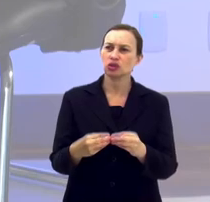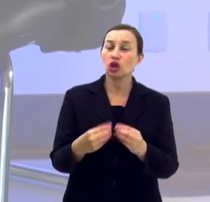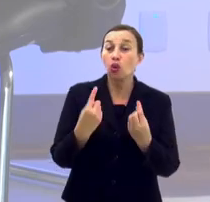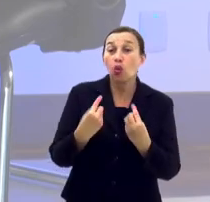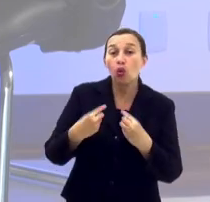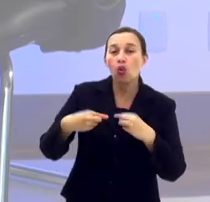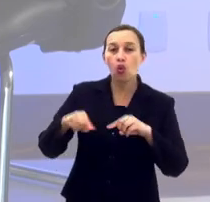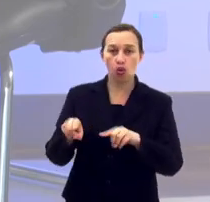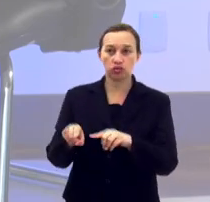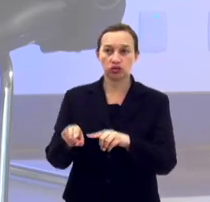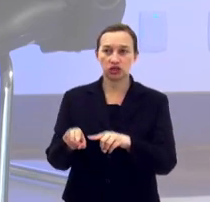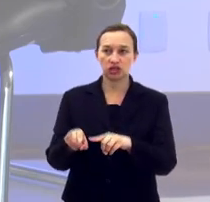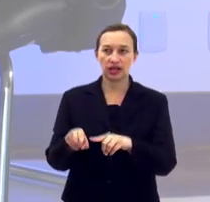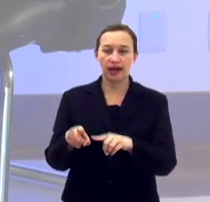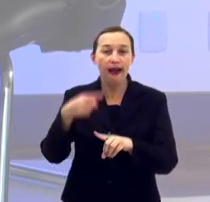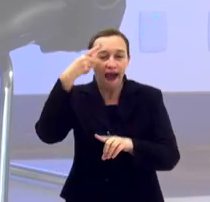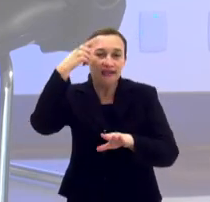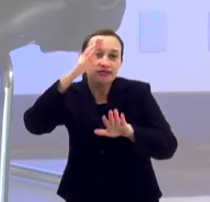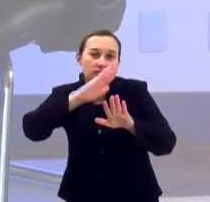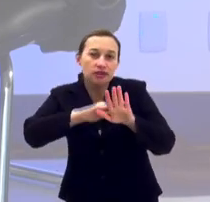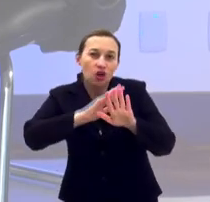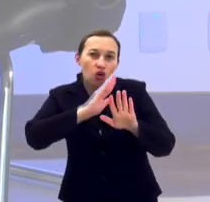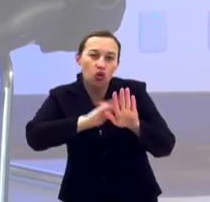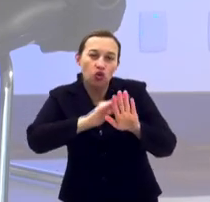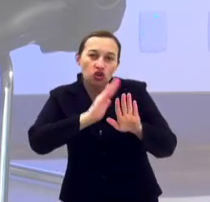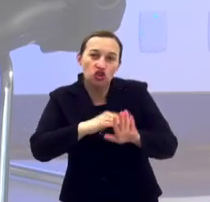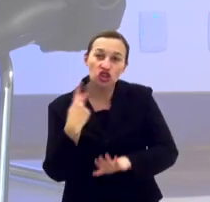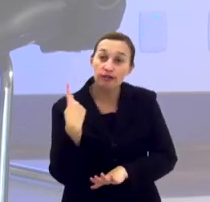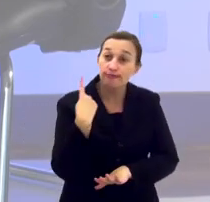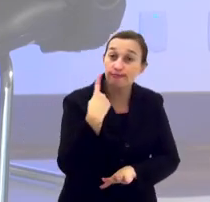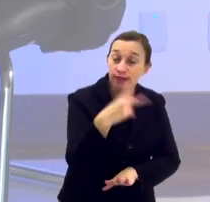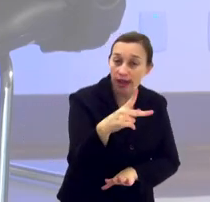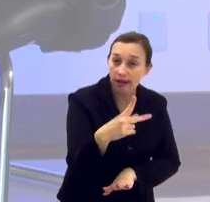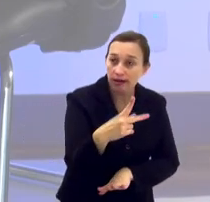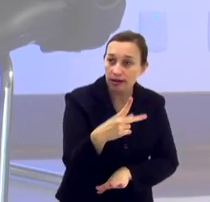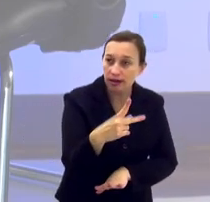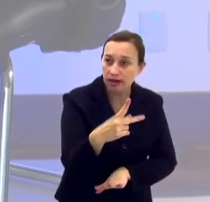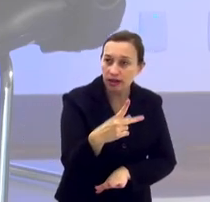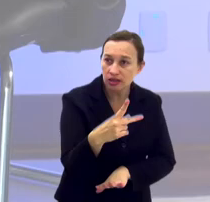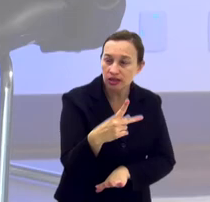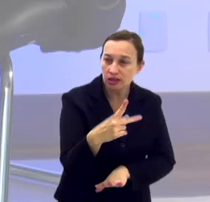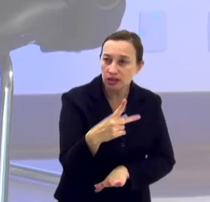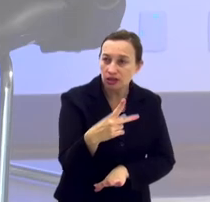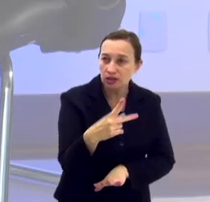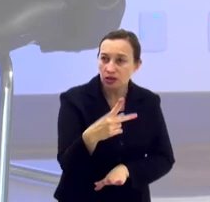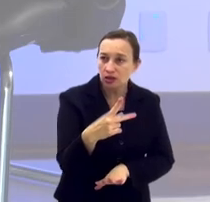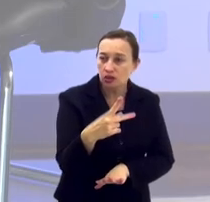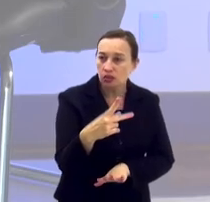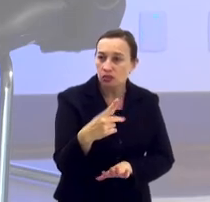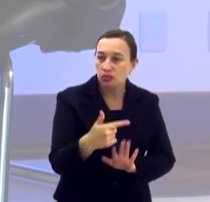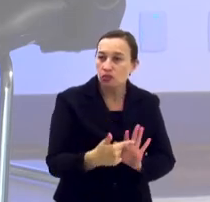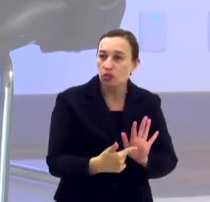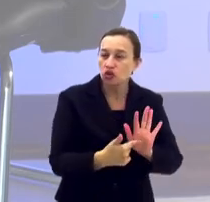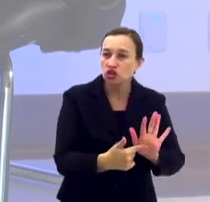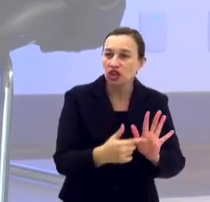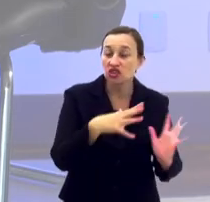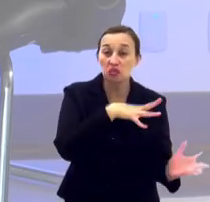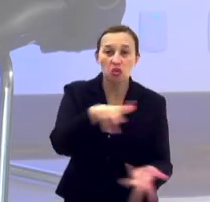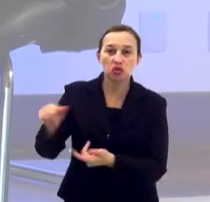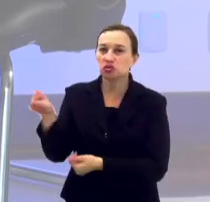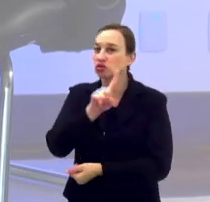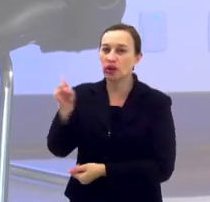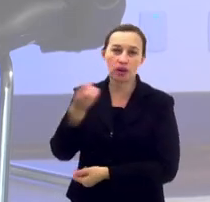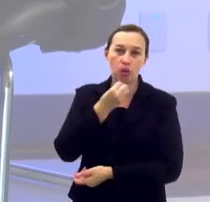tudo que fosse contra a ideologia que eles queriam que fosse imposta no mundo,